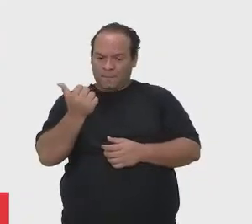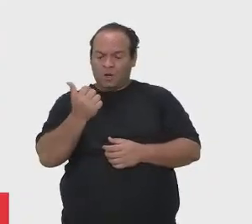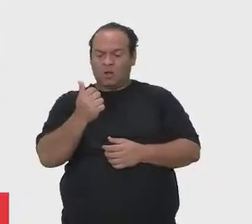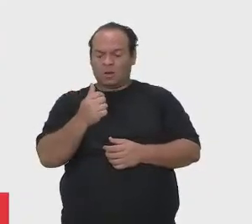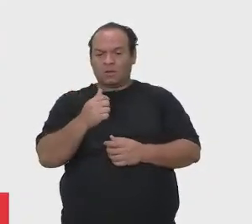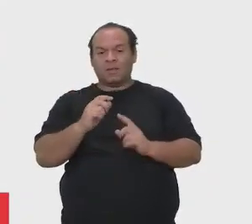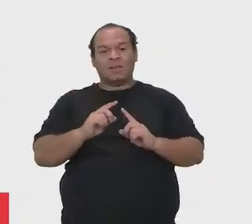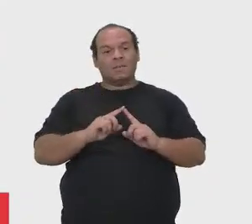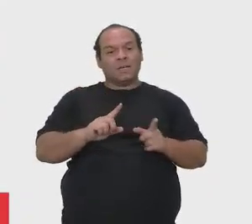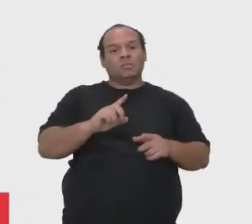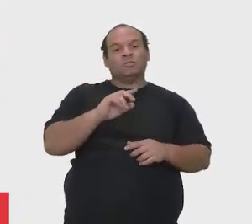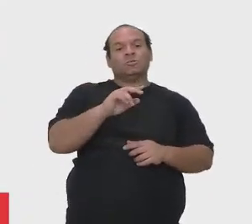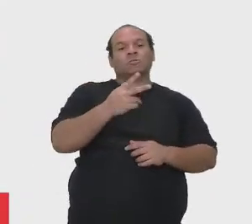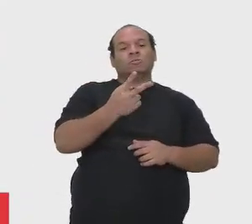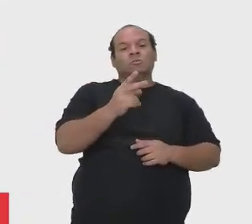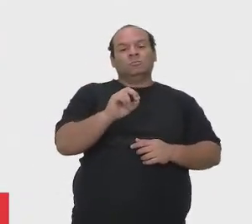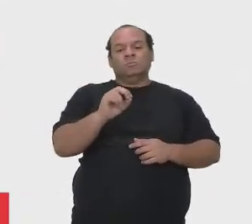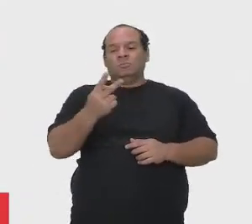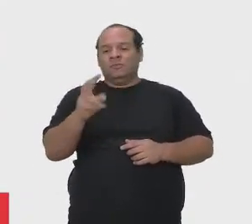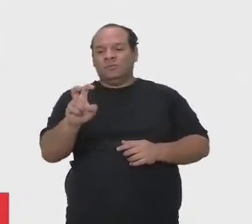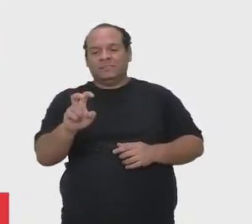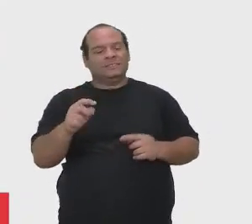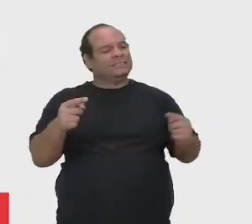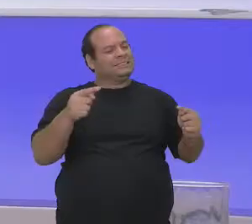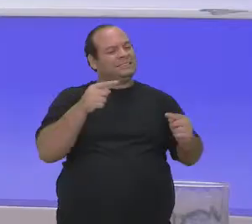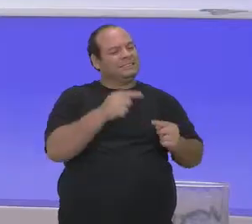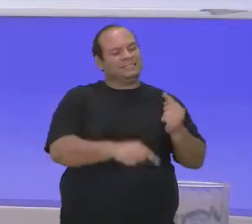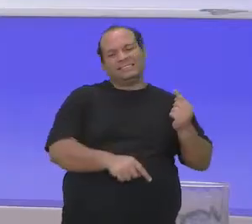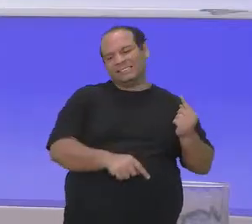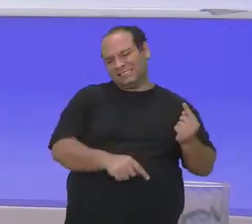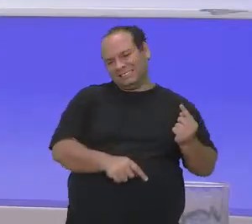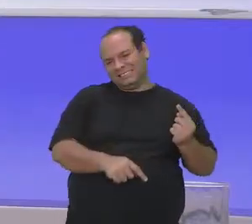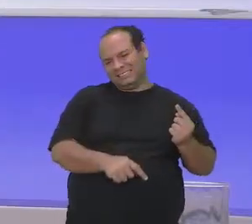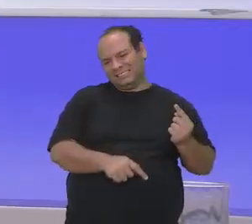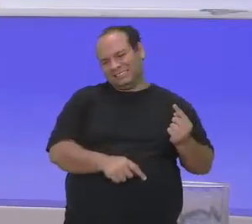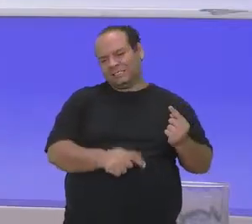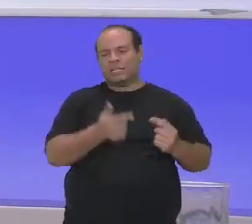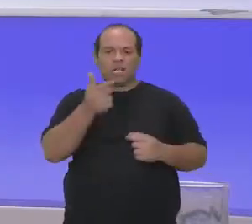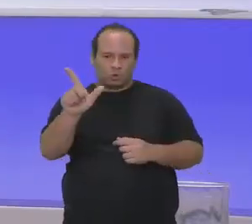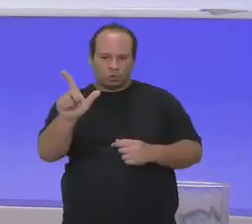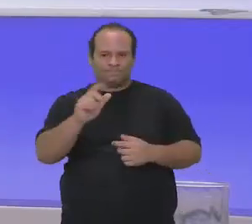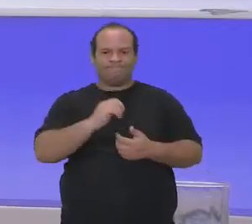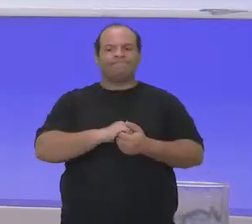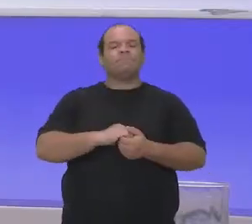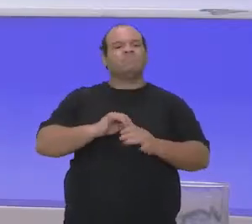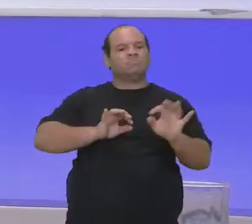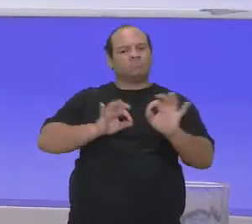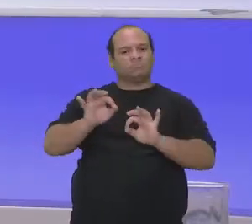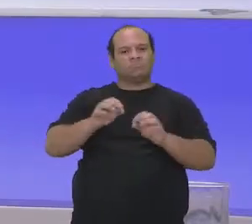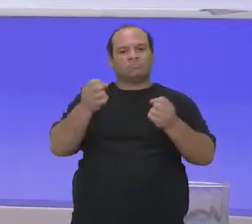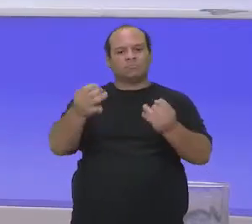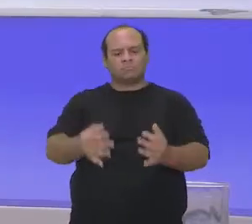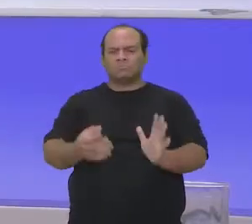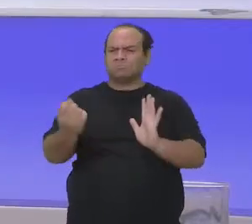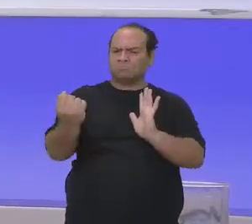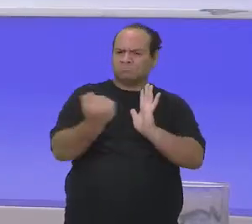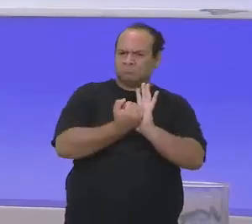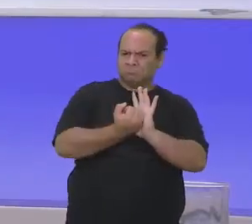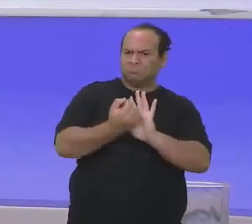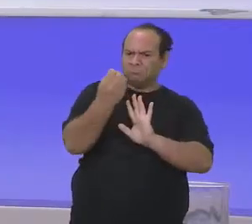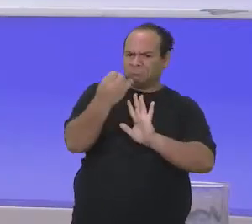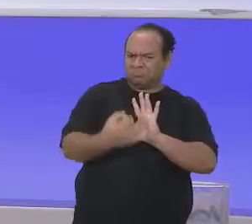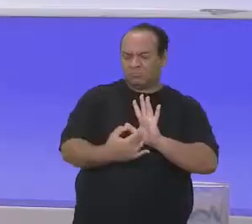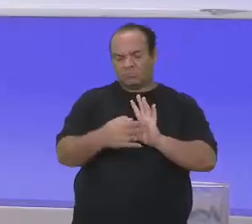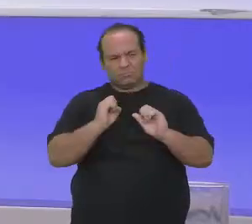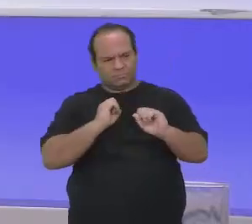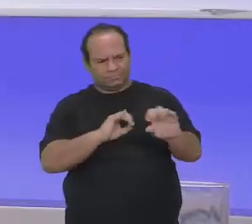momento. Talvez em 2025 ela não esteja mais no Procel. Mas por que eu trago sempre isso? Porque é